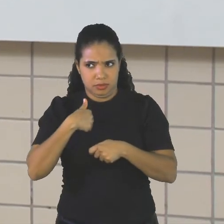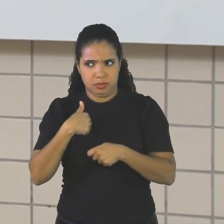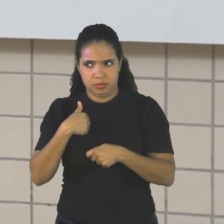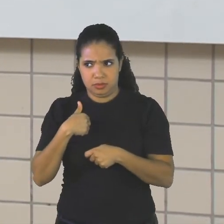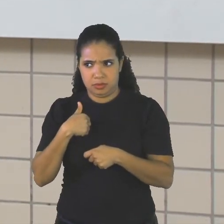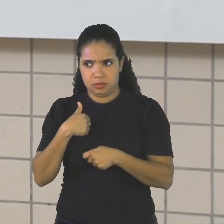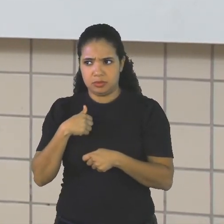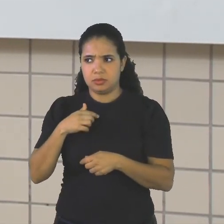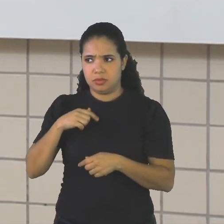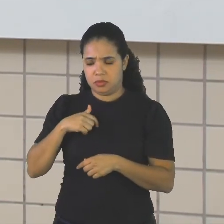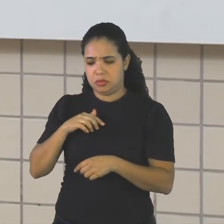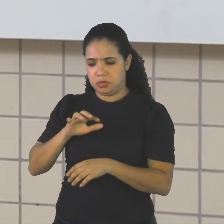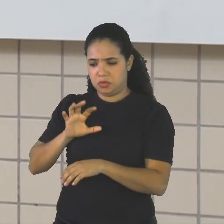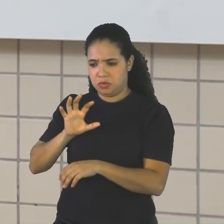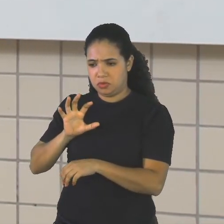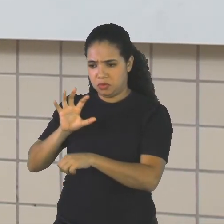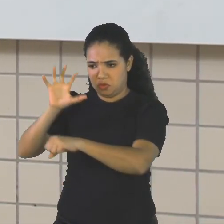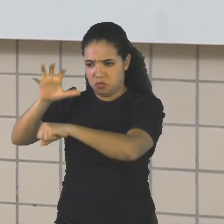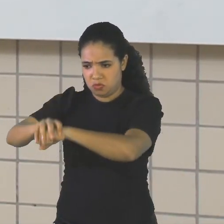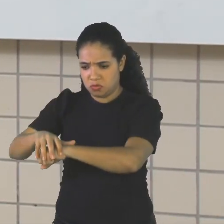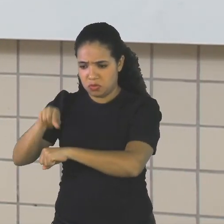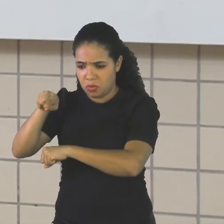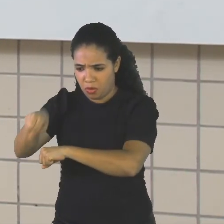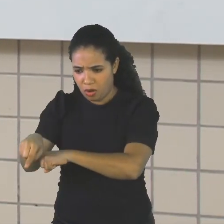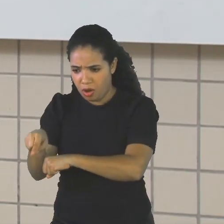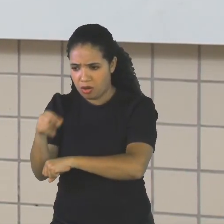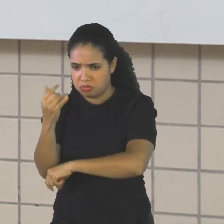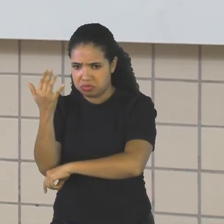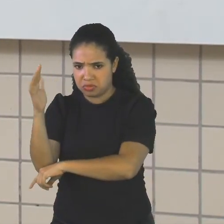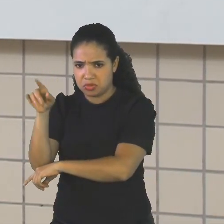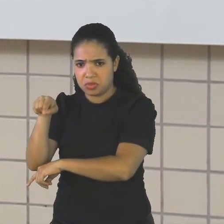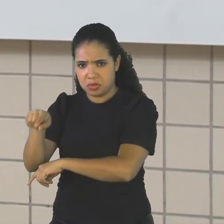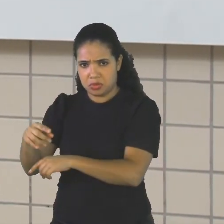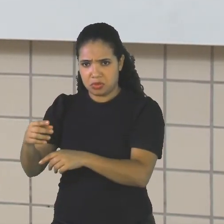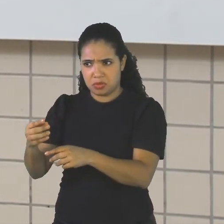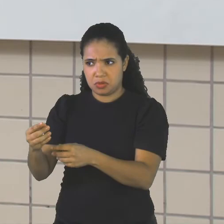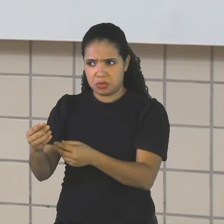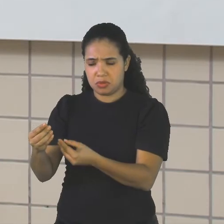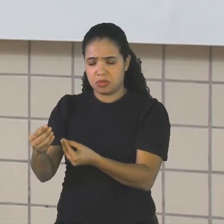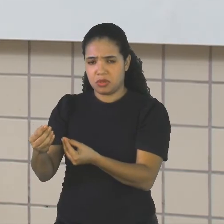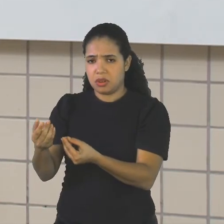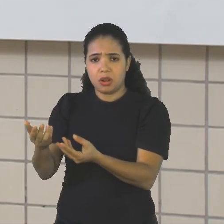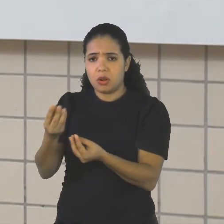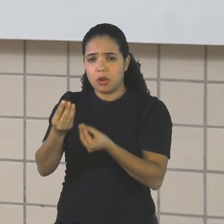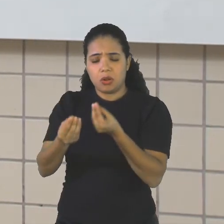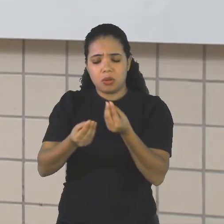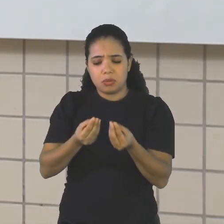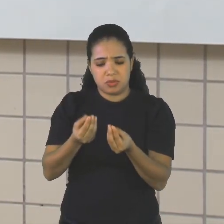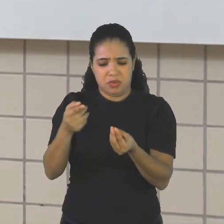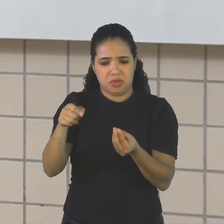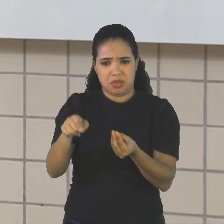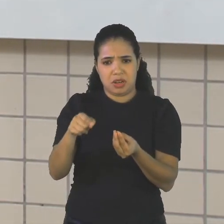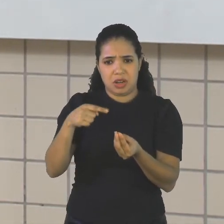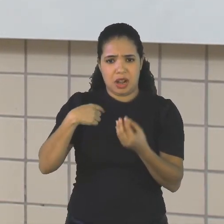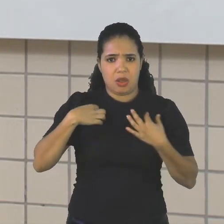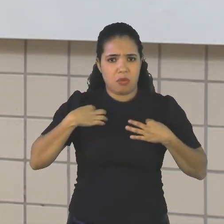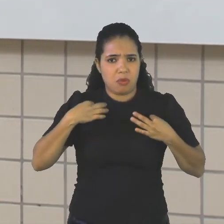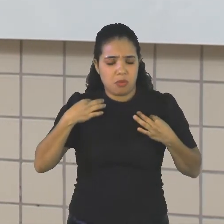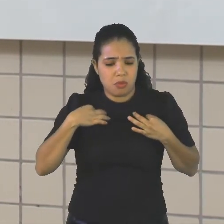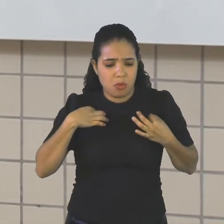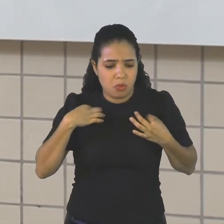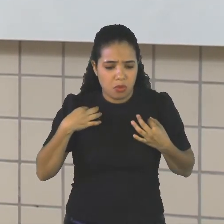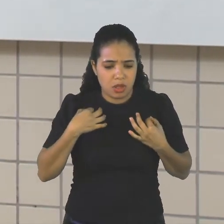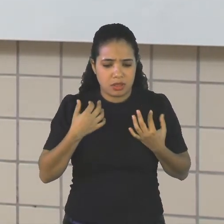minha natureza, daqueles seres vivos para alguma coisa. A gente sabe que hoje em dia eu não confecciono uma blusa, uma